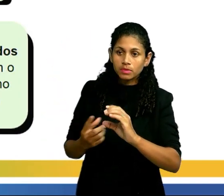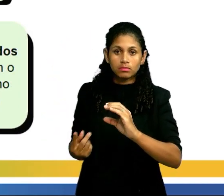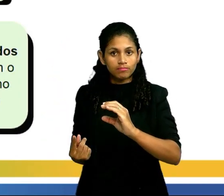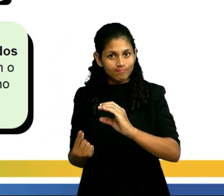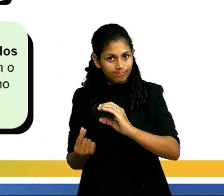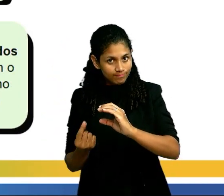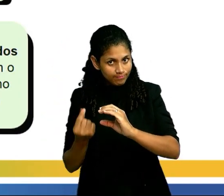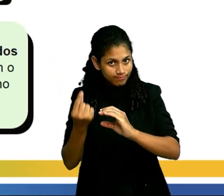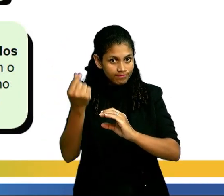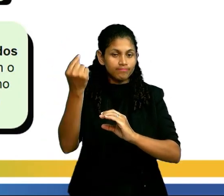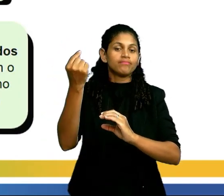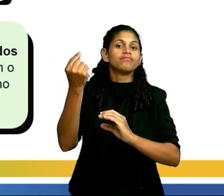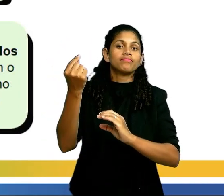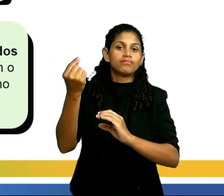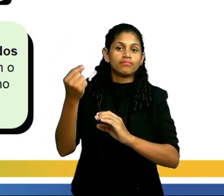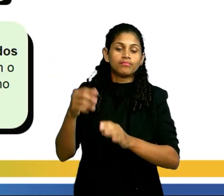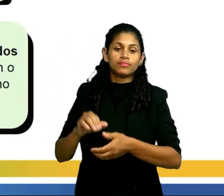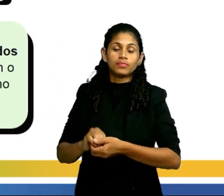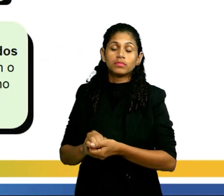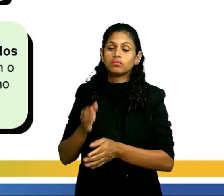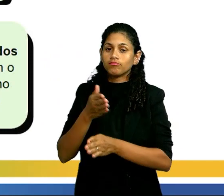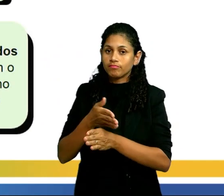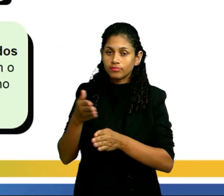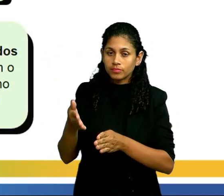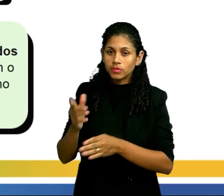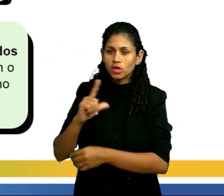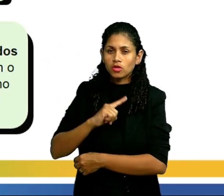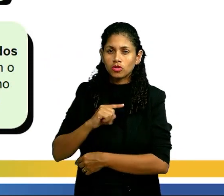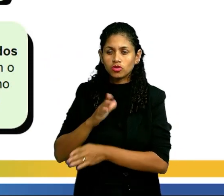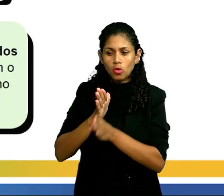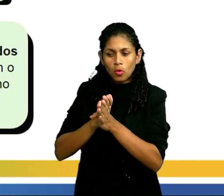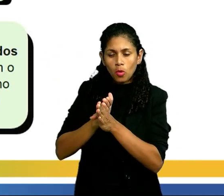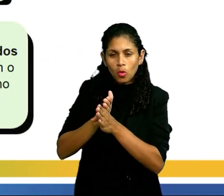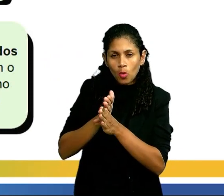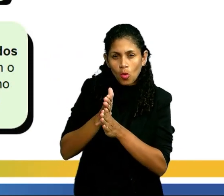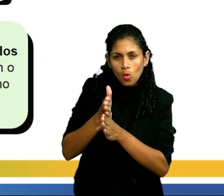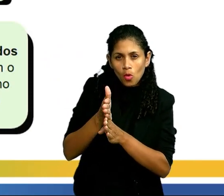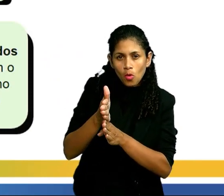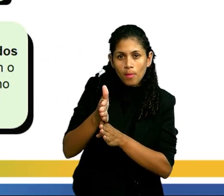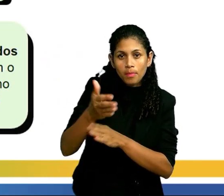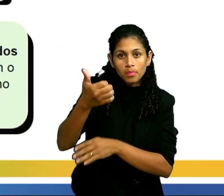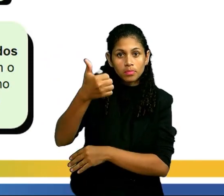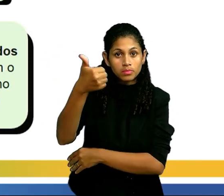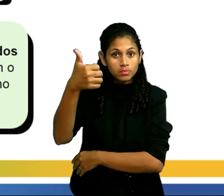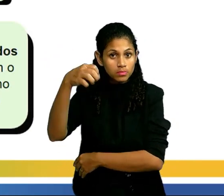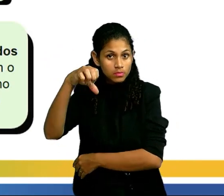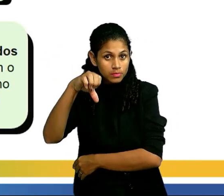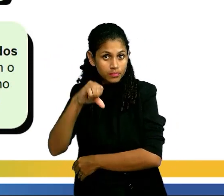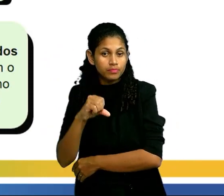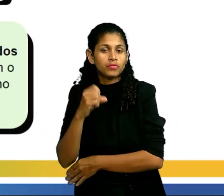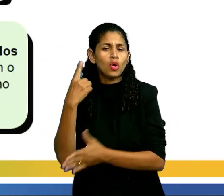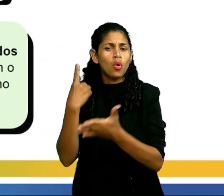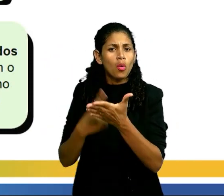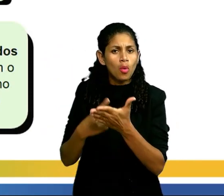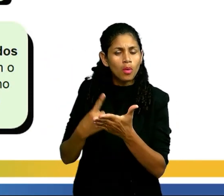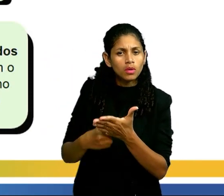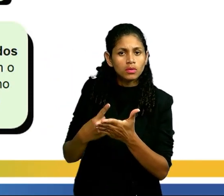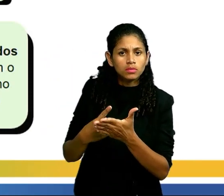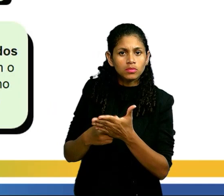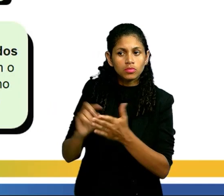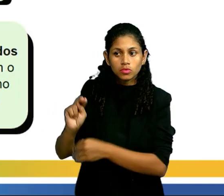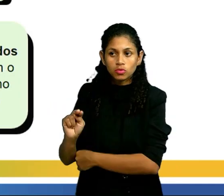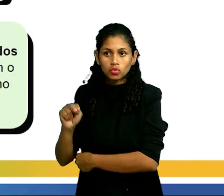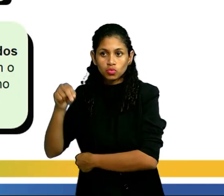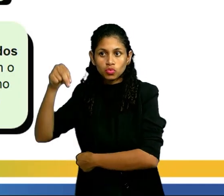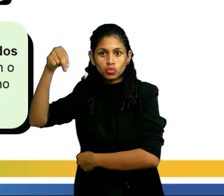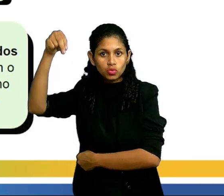um paralelo, né? Só que esse era o paralelo 19, tá bem pequenininho aí no centro da sua tela. O paralelo 19 determinava que a parte norte